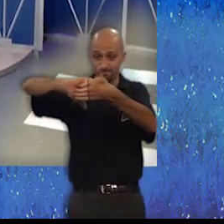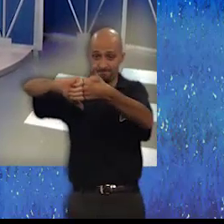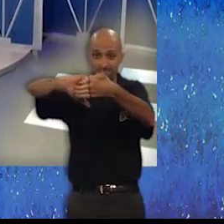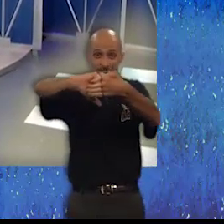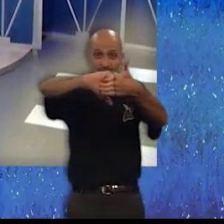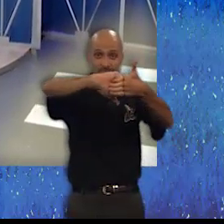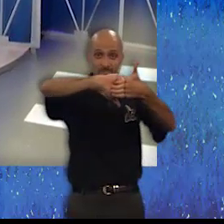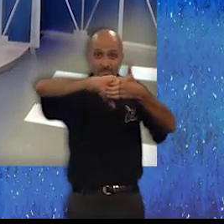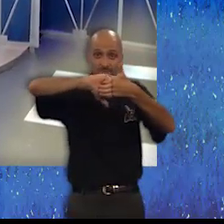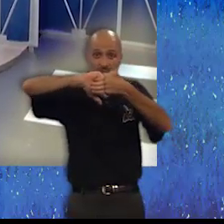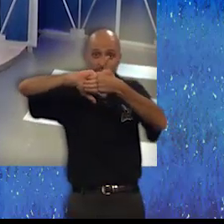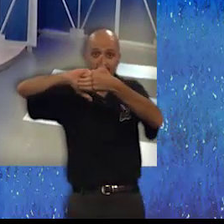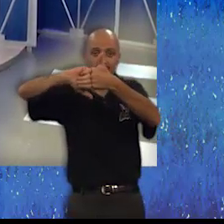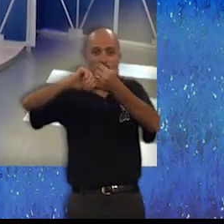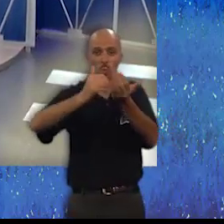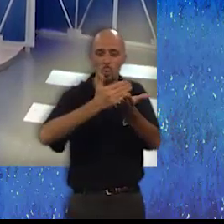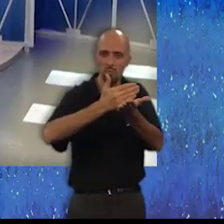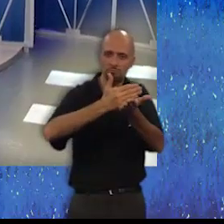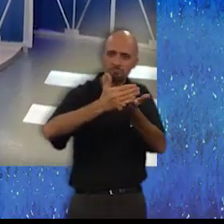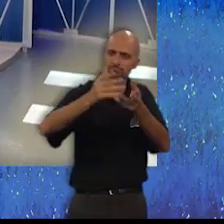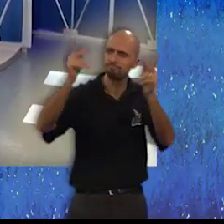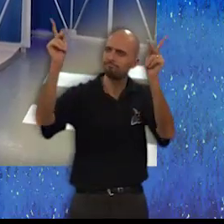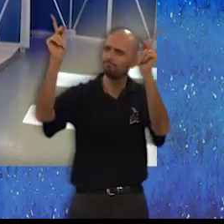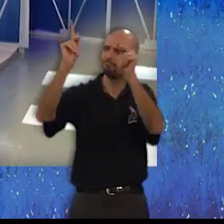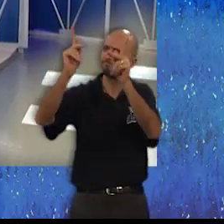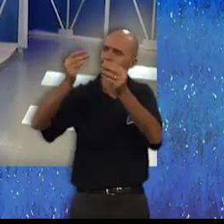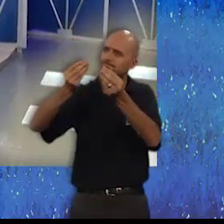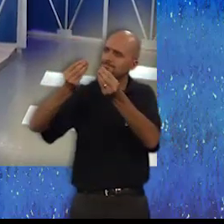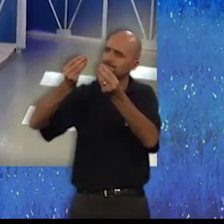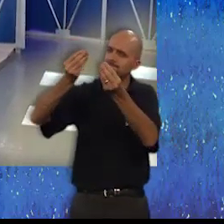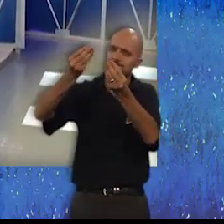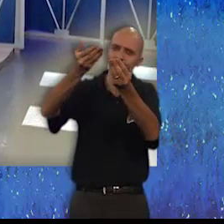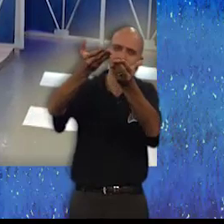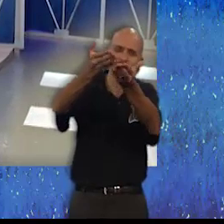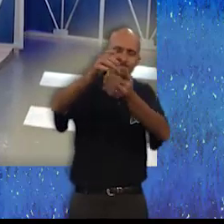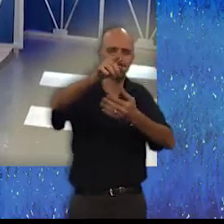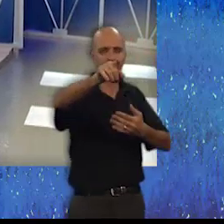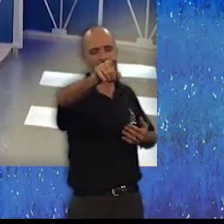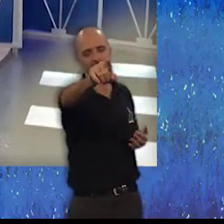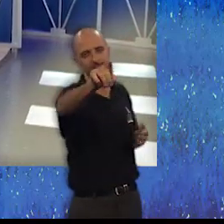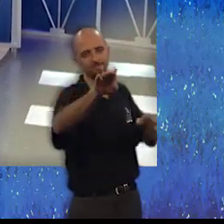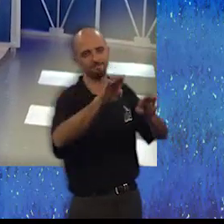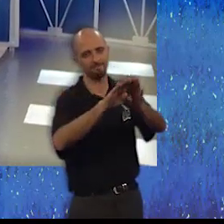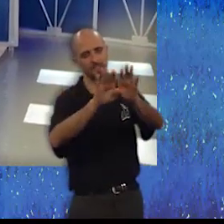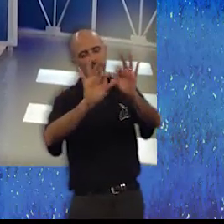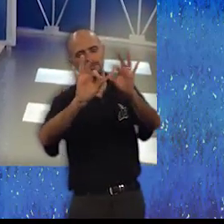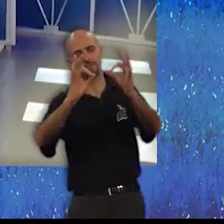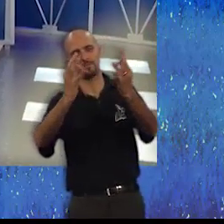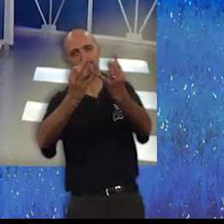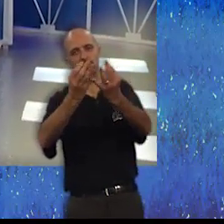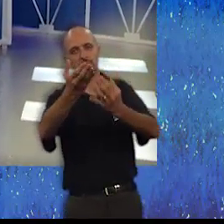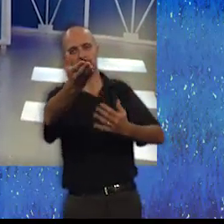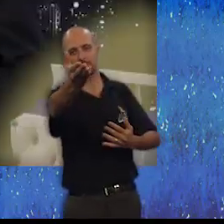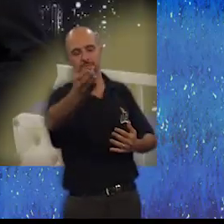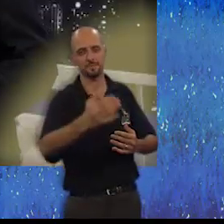Futuro. Seja muito bem-vindo e que a paz do Senhor esteja no seu coração e também na sua